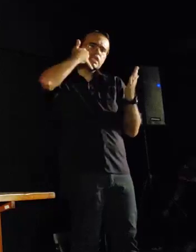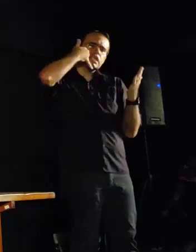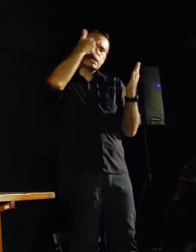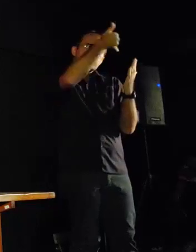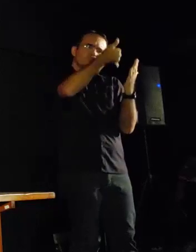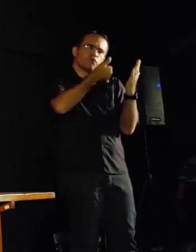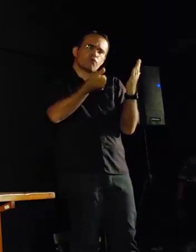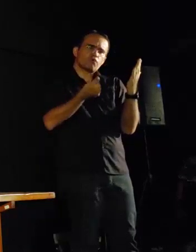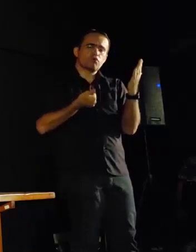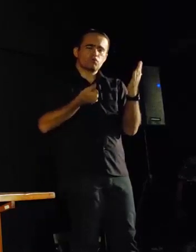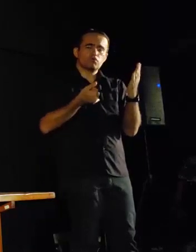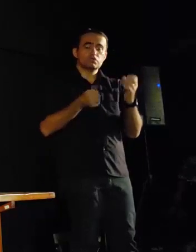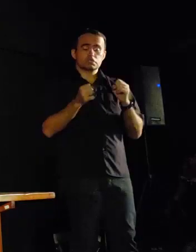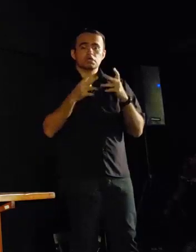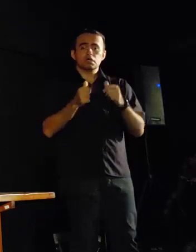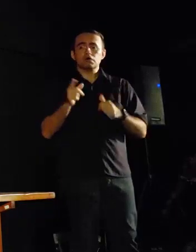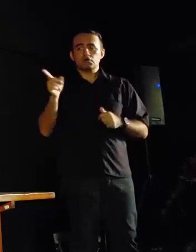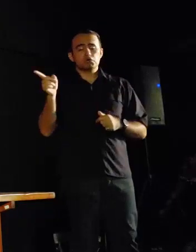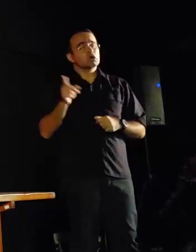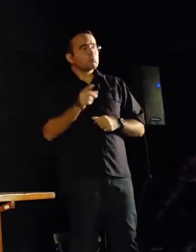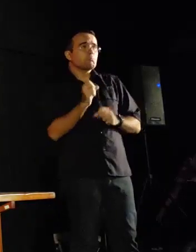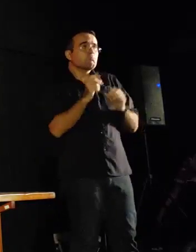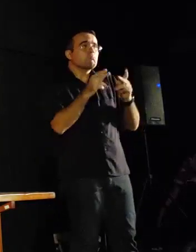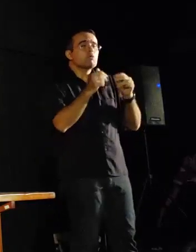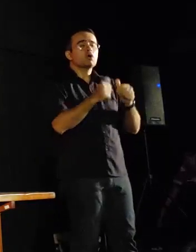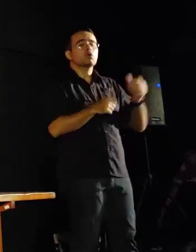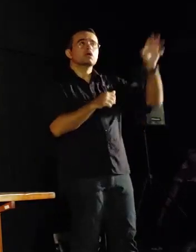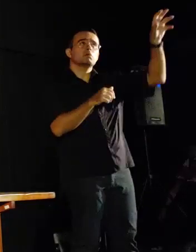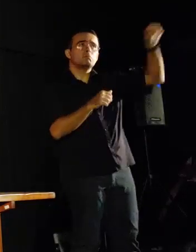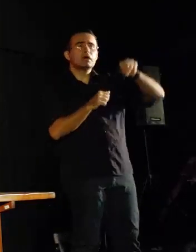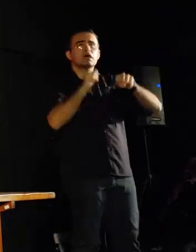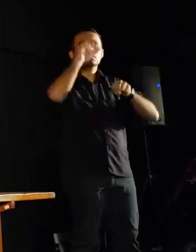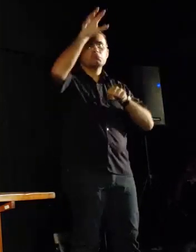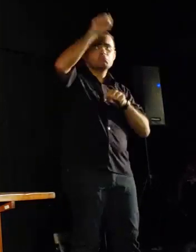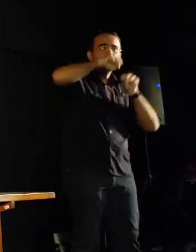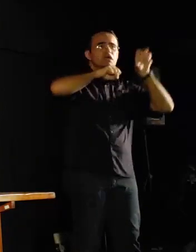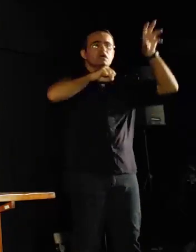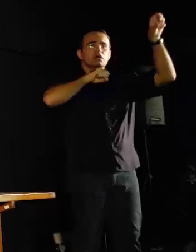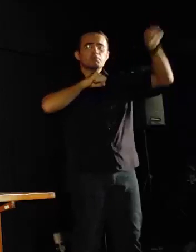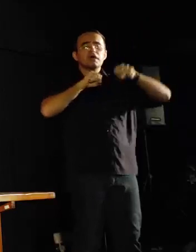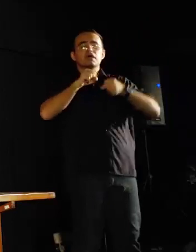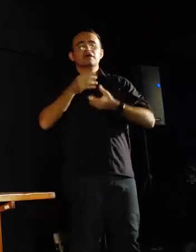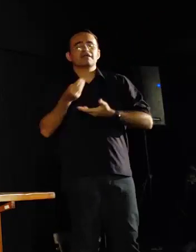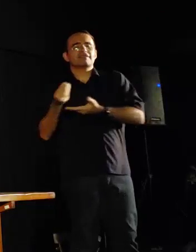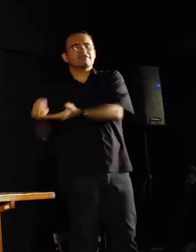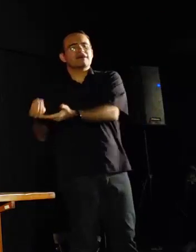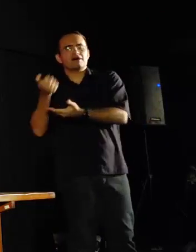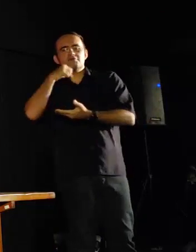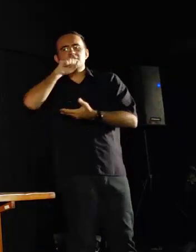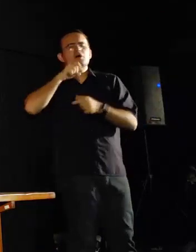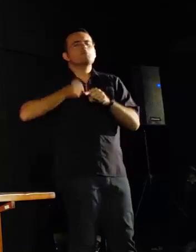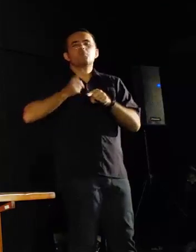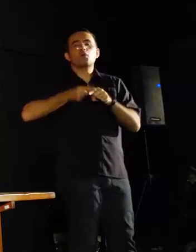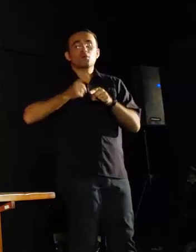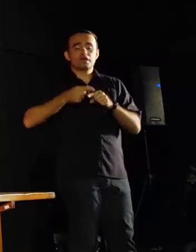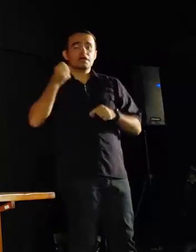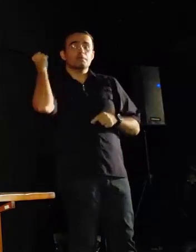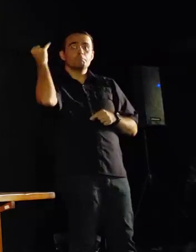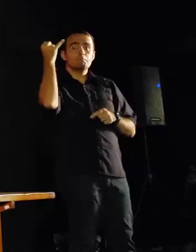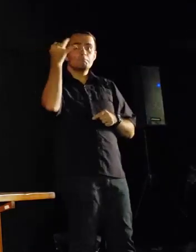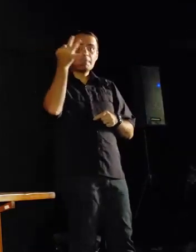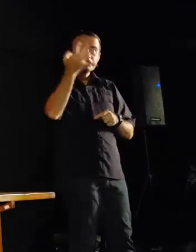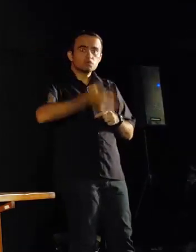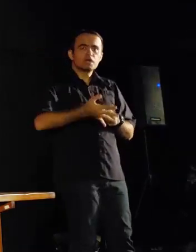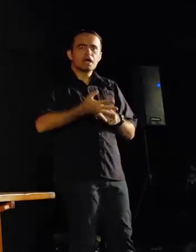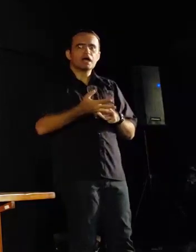lista telefônica é uma lista telefônica. Aí eu levava uma lista telefônica, depois eu discuti o que era, por que era a lista telefônica. Porque ela acordava de madrugada e começava a